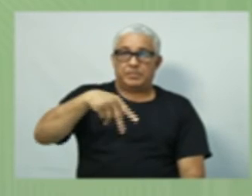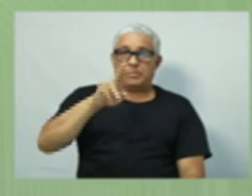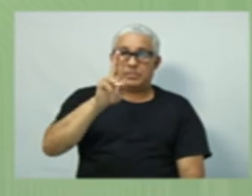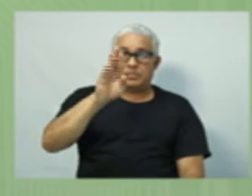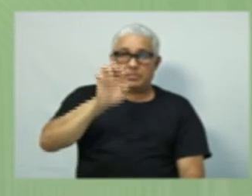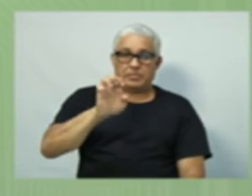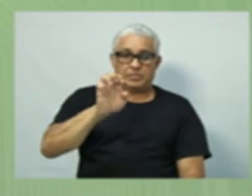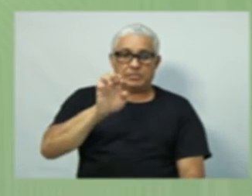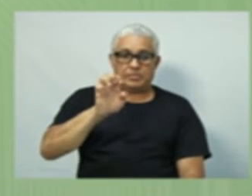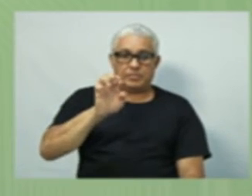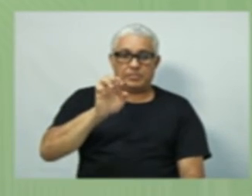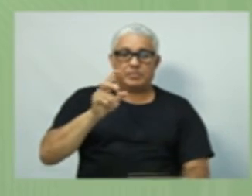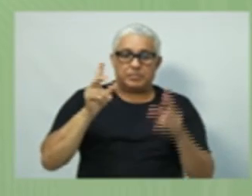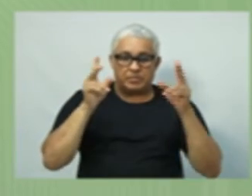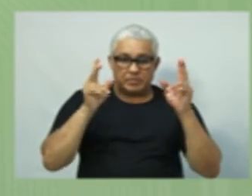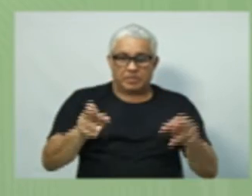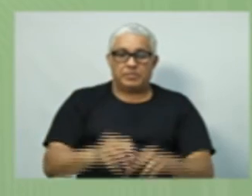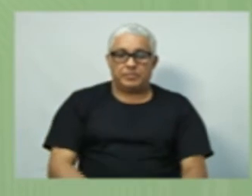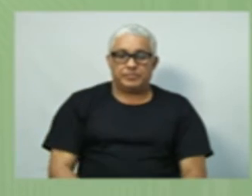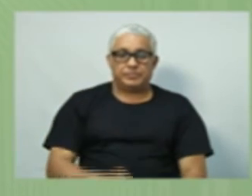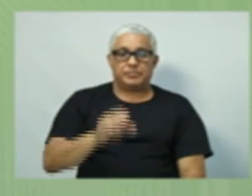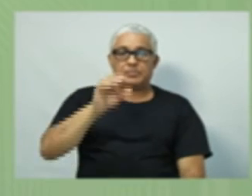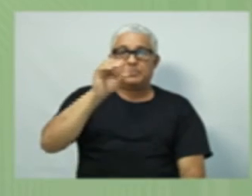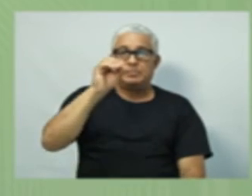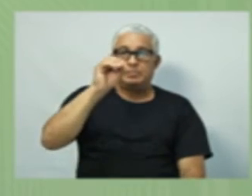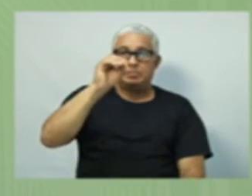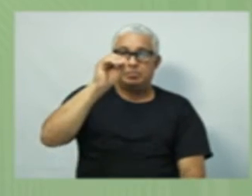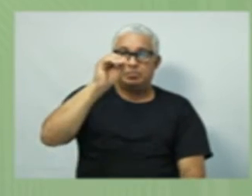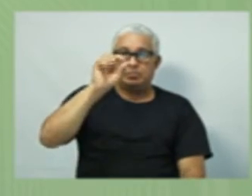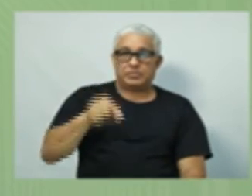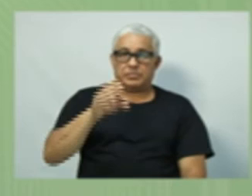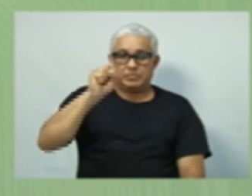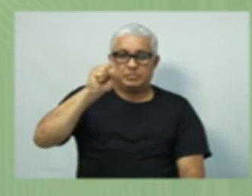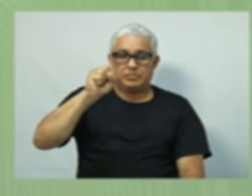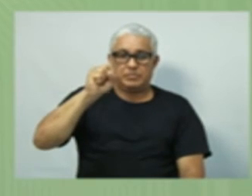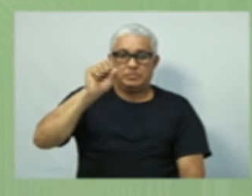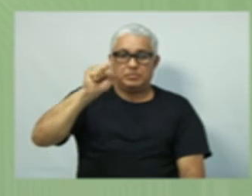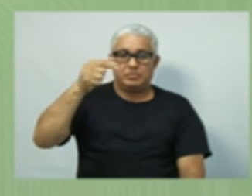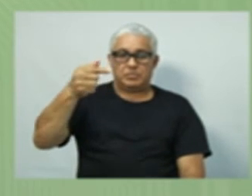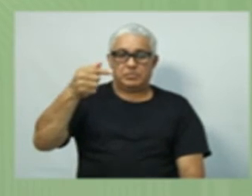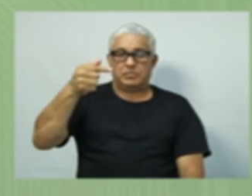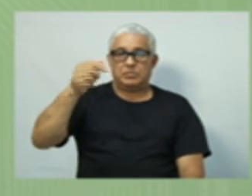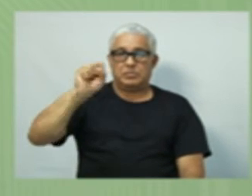56.700 / 76 250 igual a 0,035